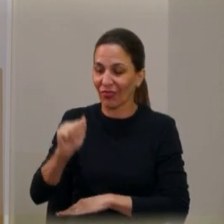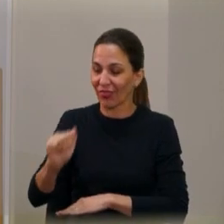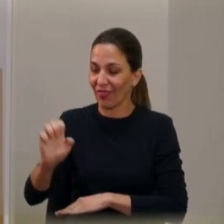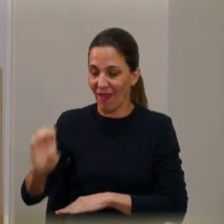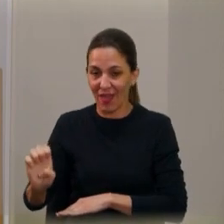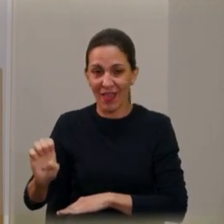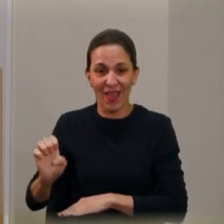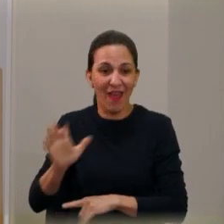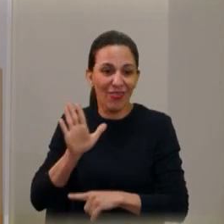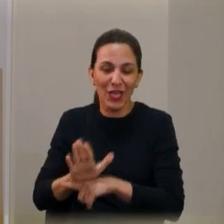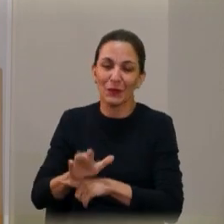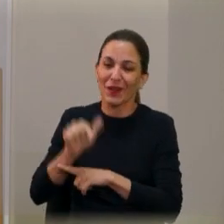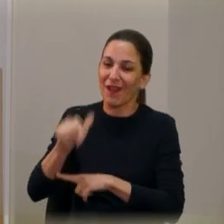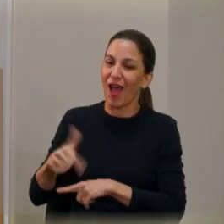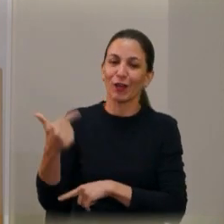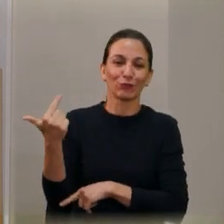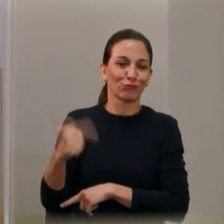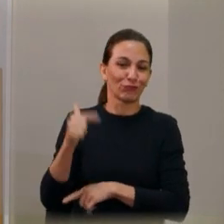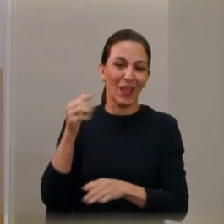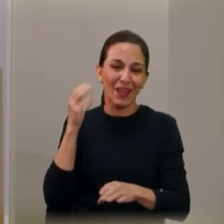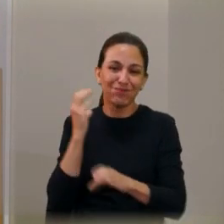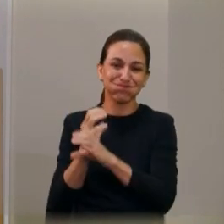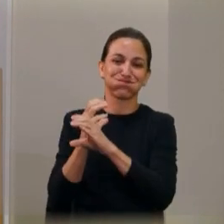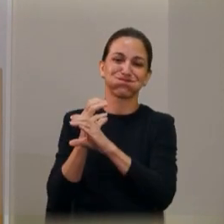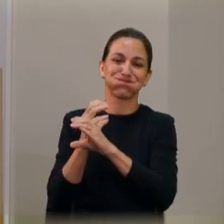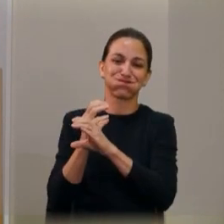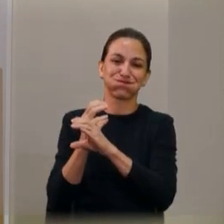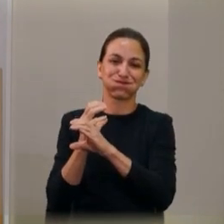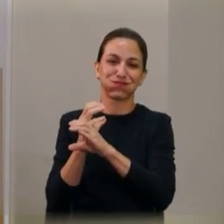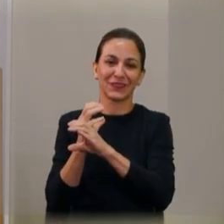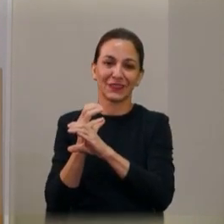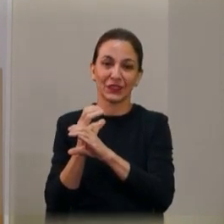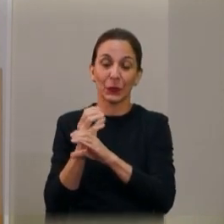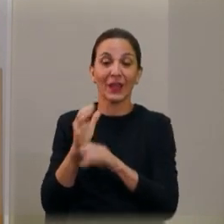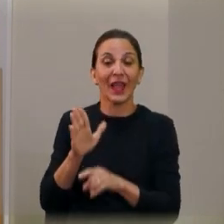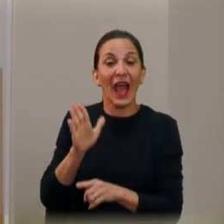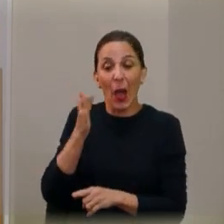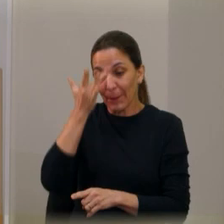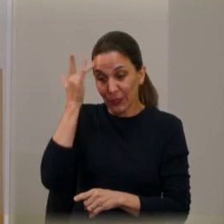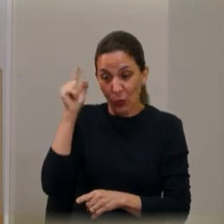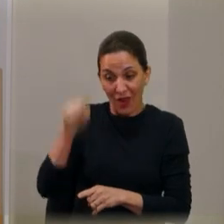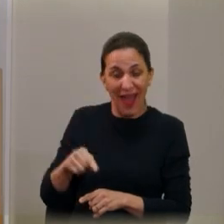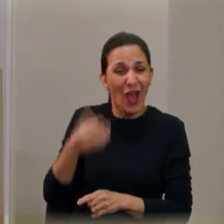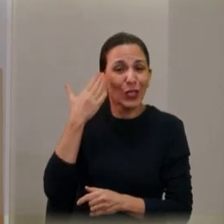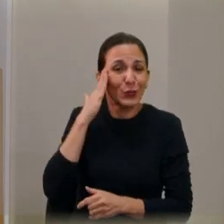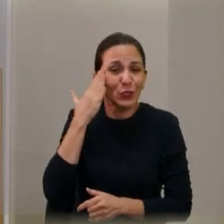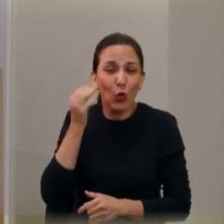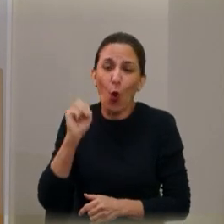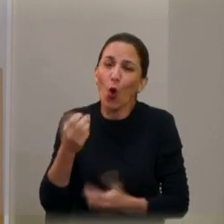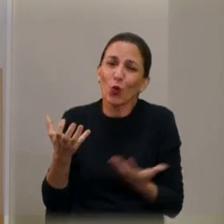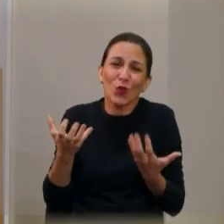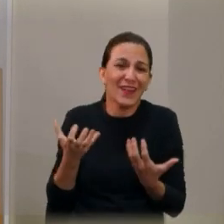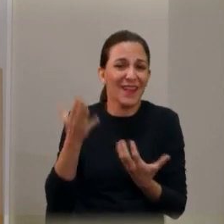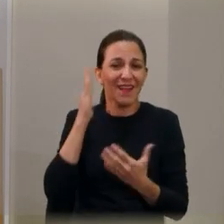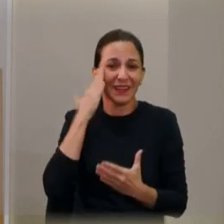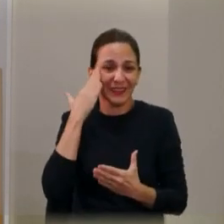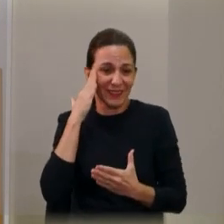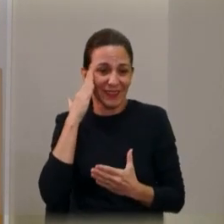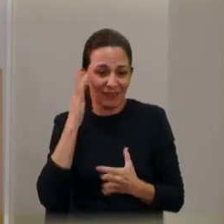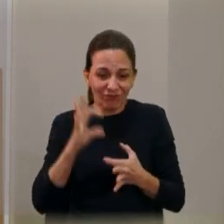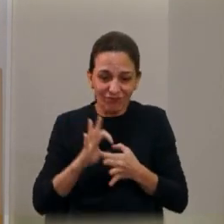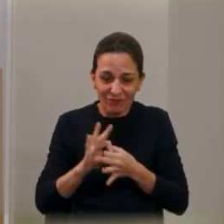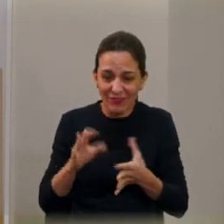não tinha entendimento ele era mandado embora porque os atendentes não tava entendendo ou não queria entender não estavam